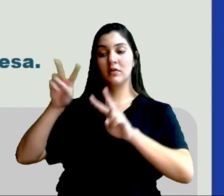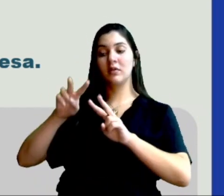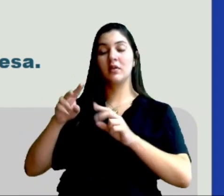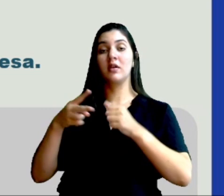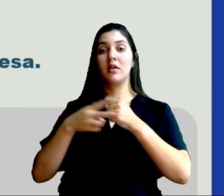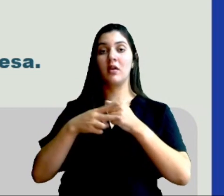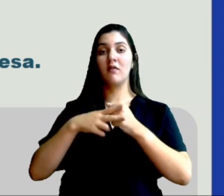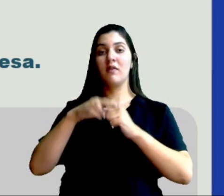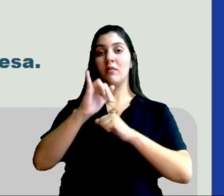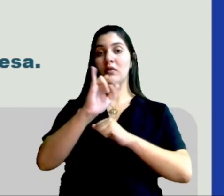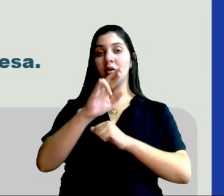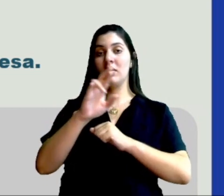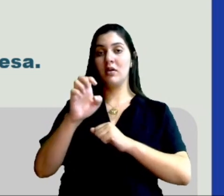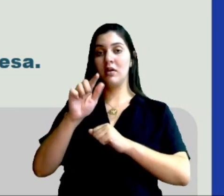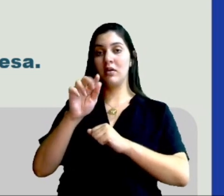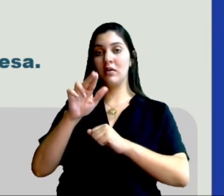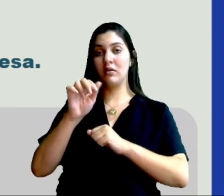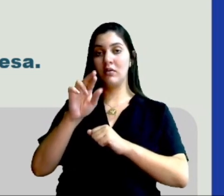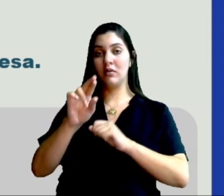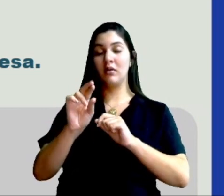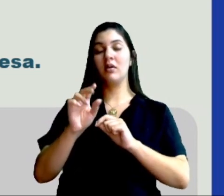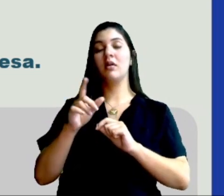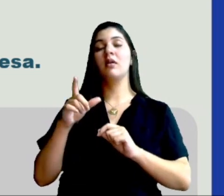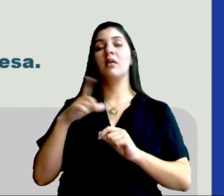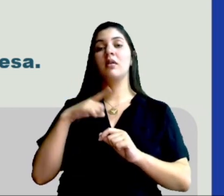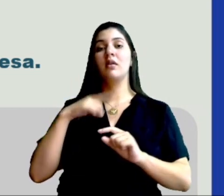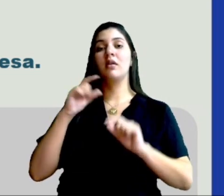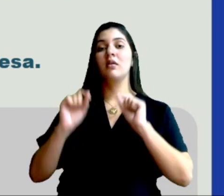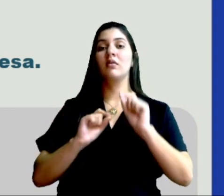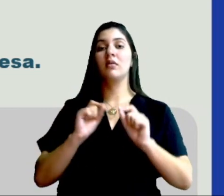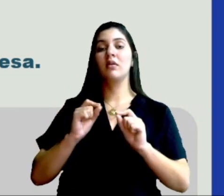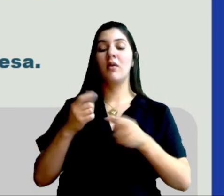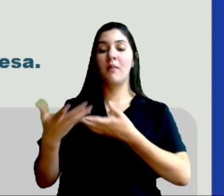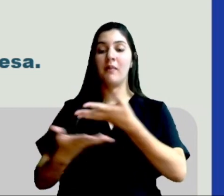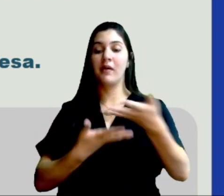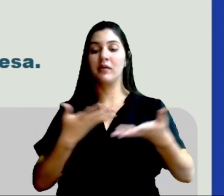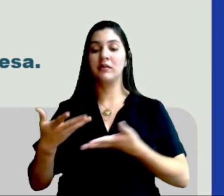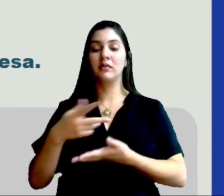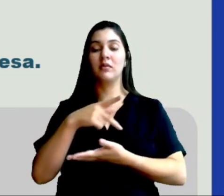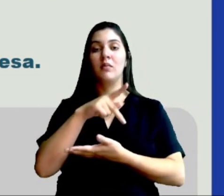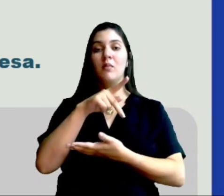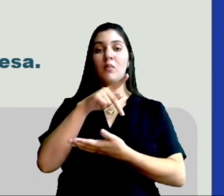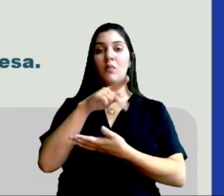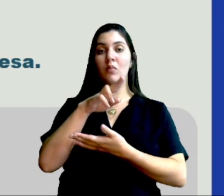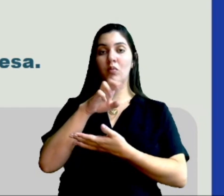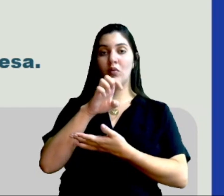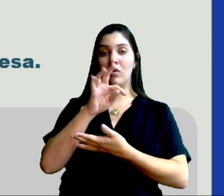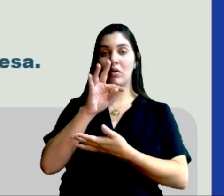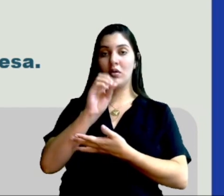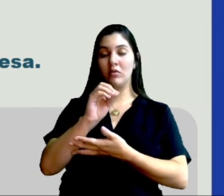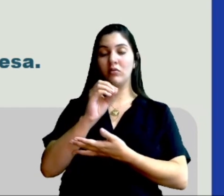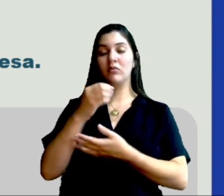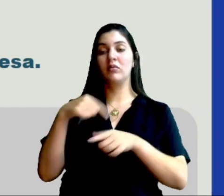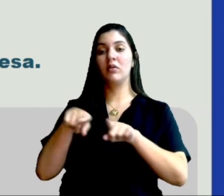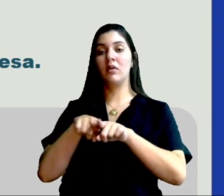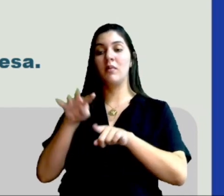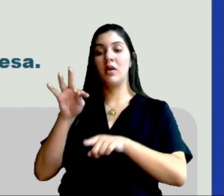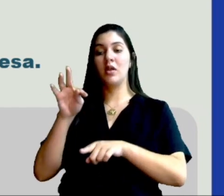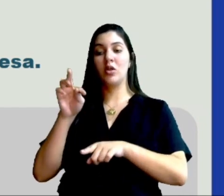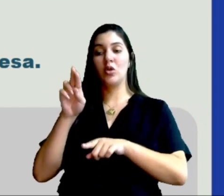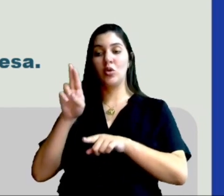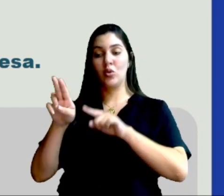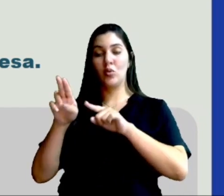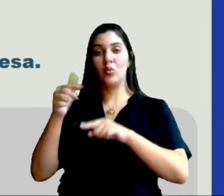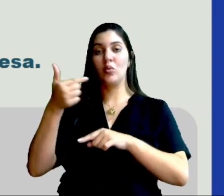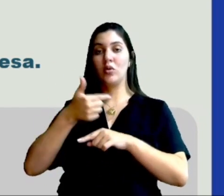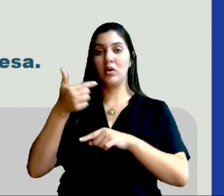é um verbo irregular e que a gente tem o particípio puesto e tu, que é a